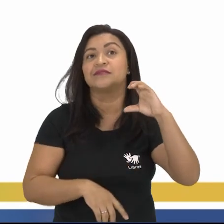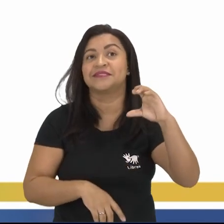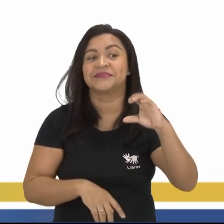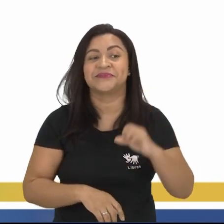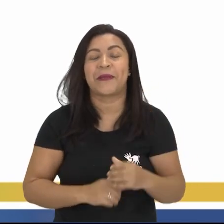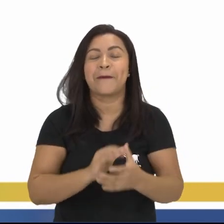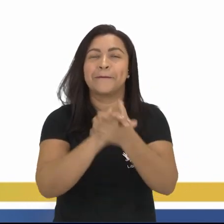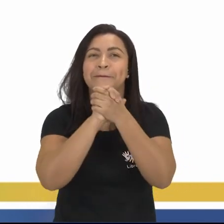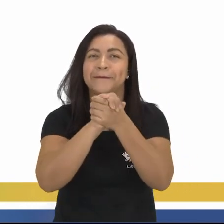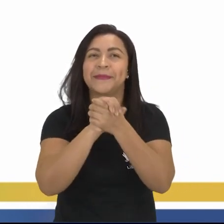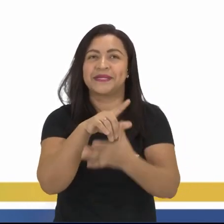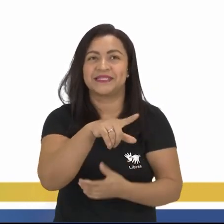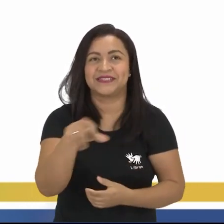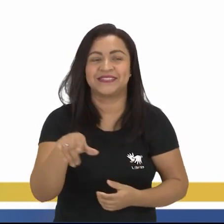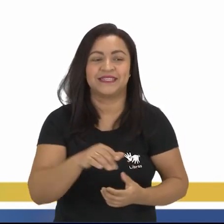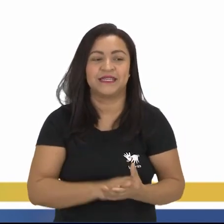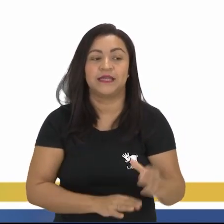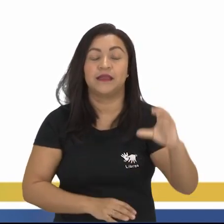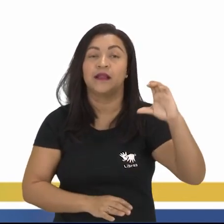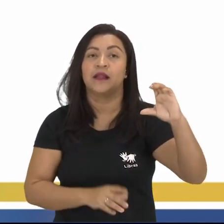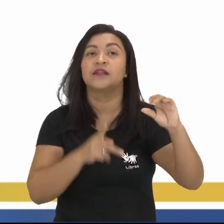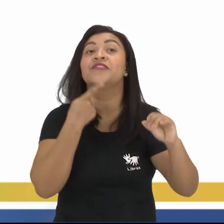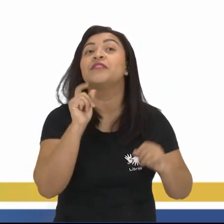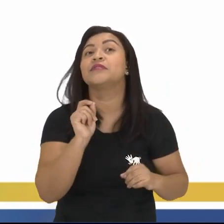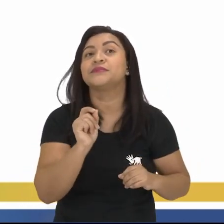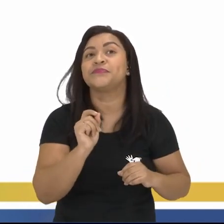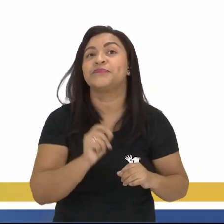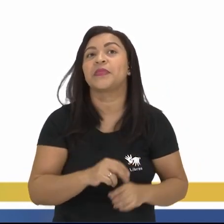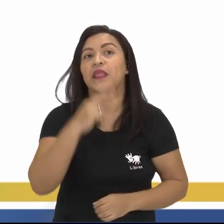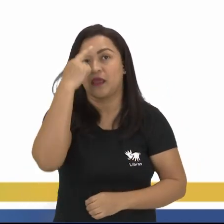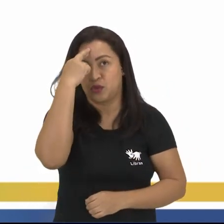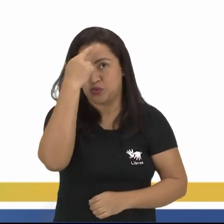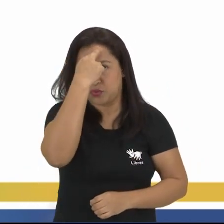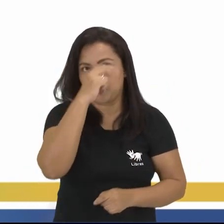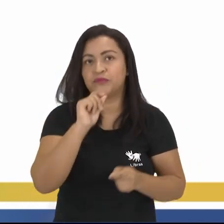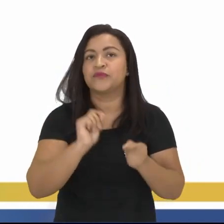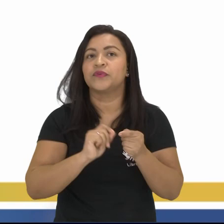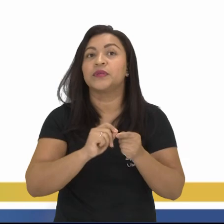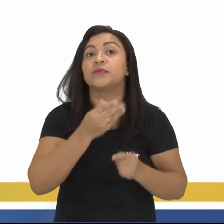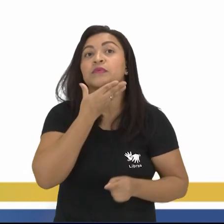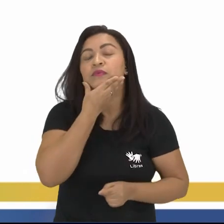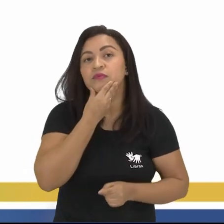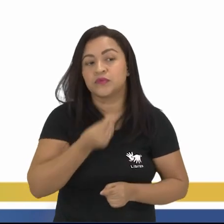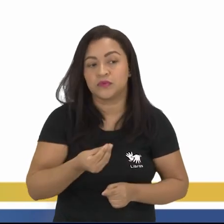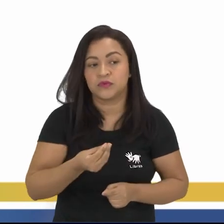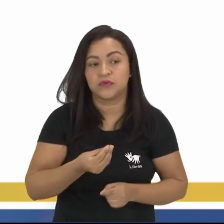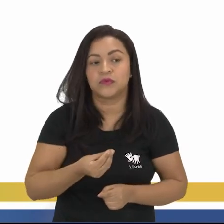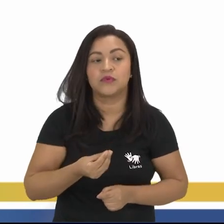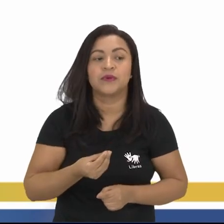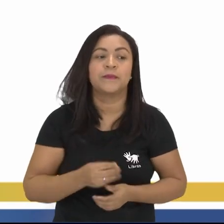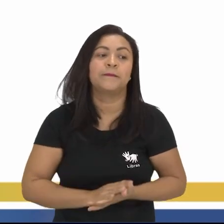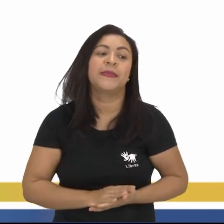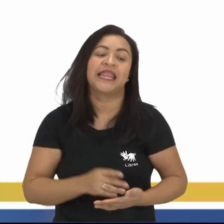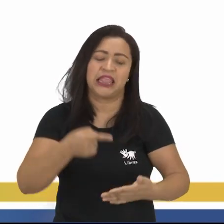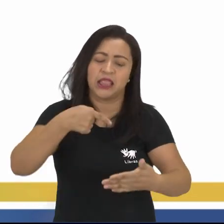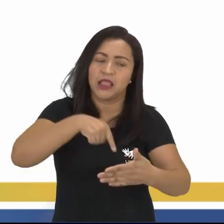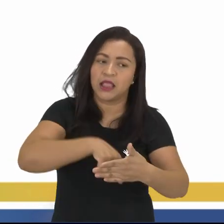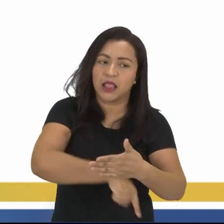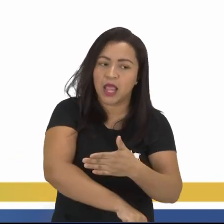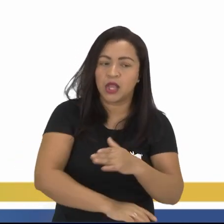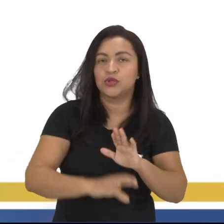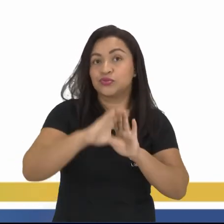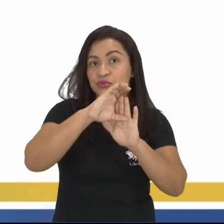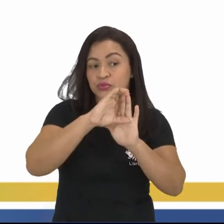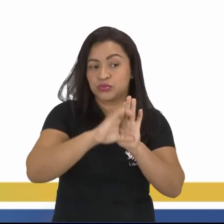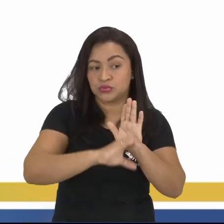você que acertou. E a letra C diz assim: a história é feita pelos homens dentro de condicionamentos